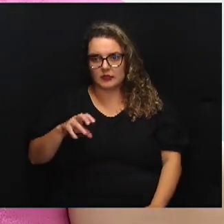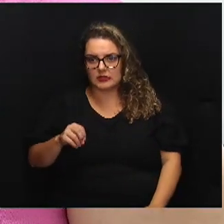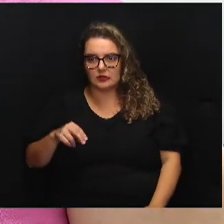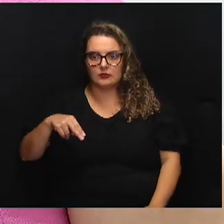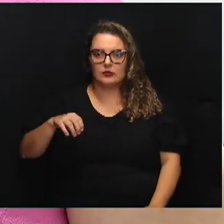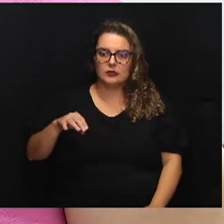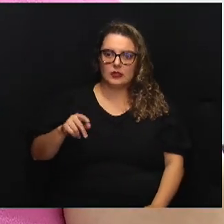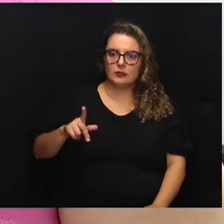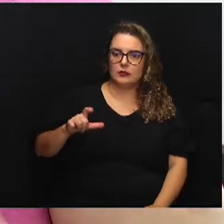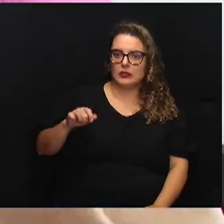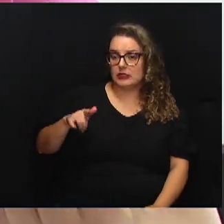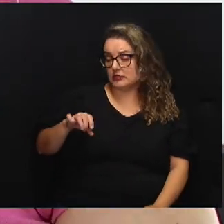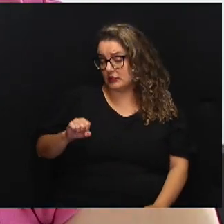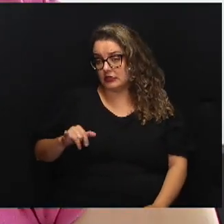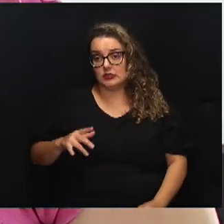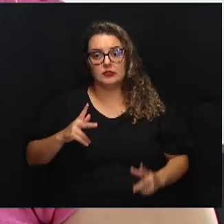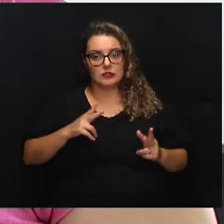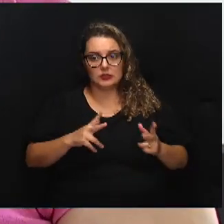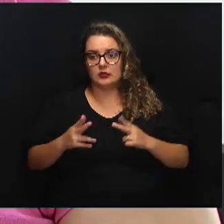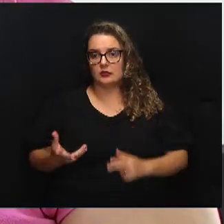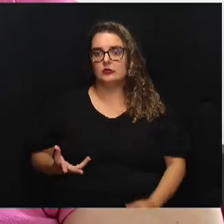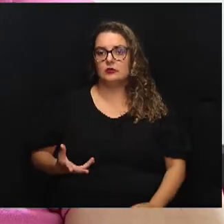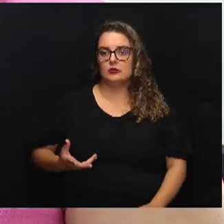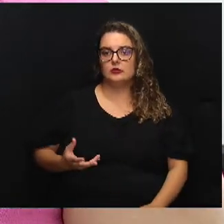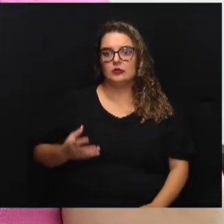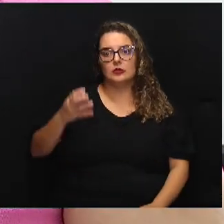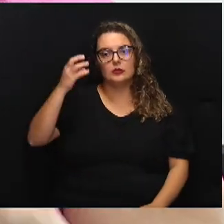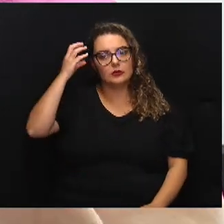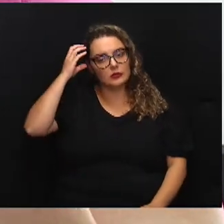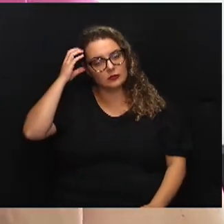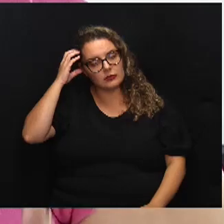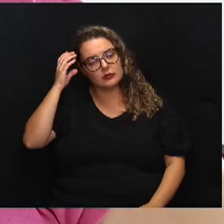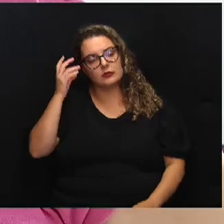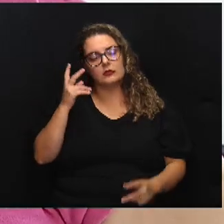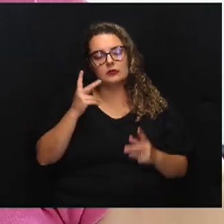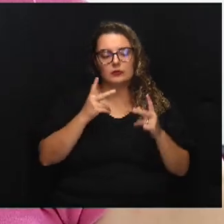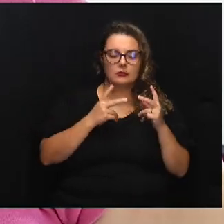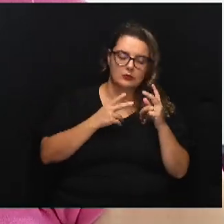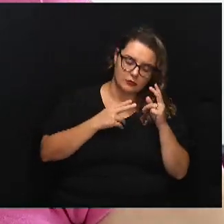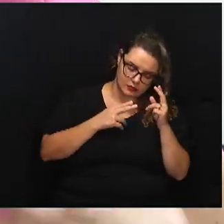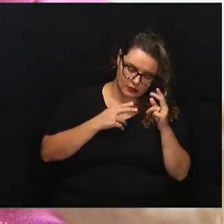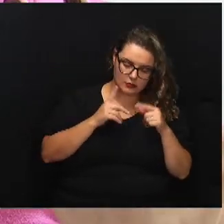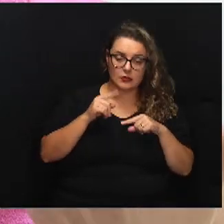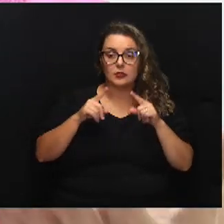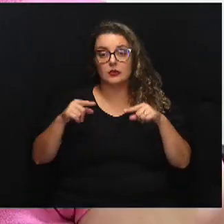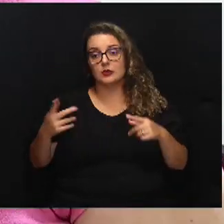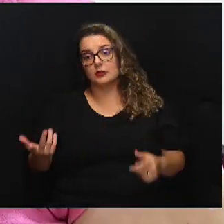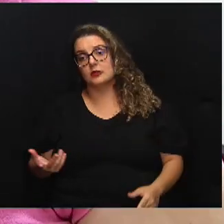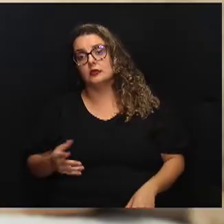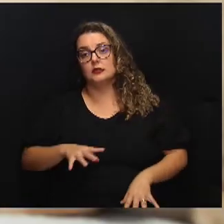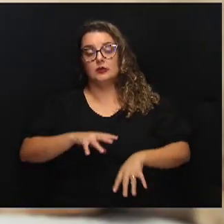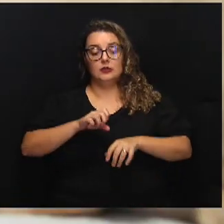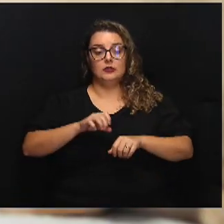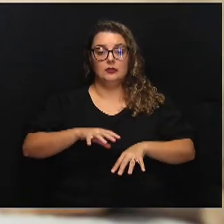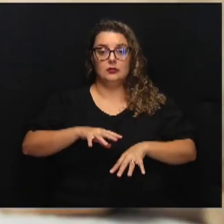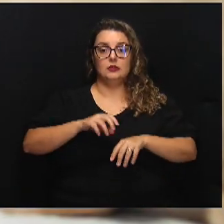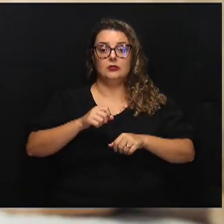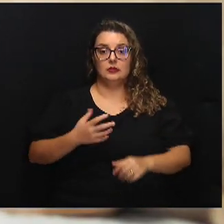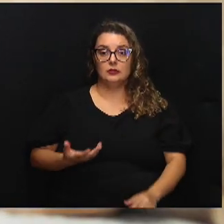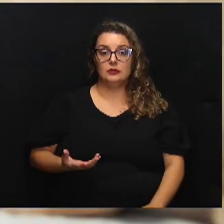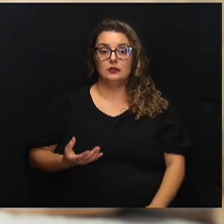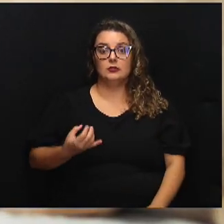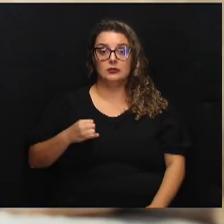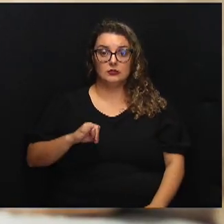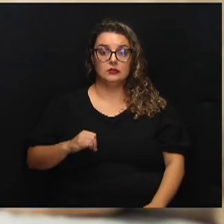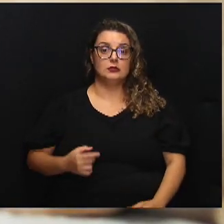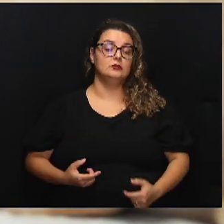sintoma é o mesmo. Se for no tronco encefálico, causa sonolência, causa alterações de respiração. Se for um tumor,